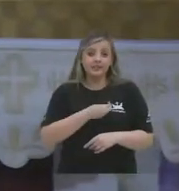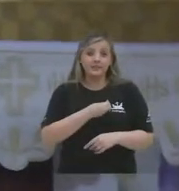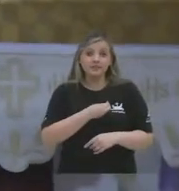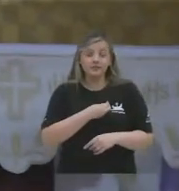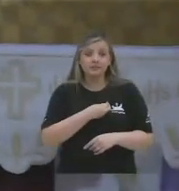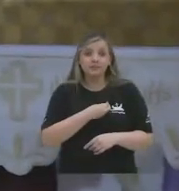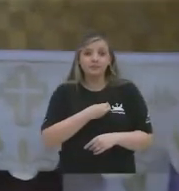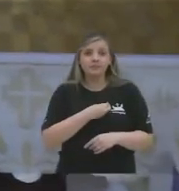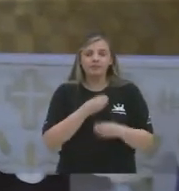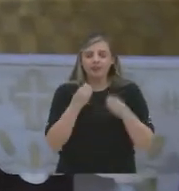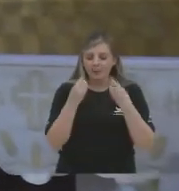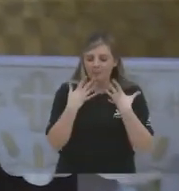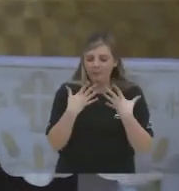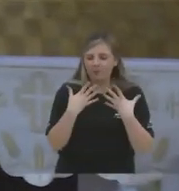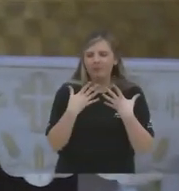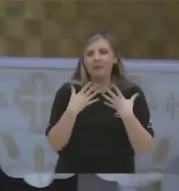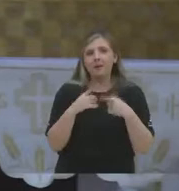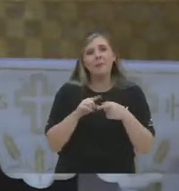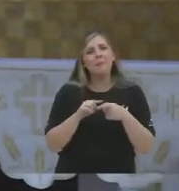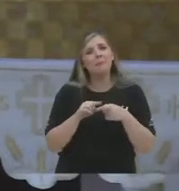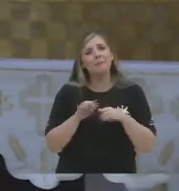Mas de onde vem o sofrimento?